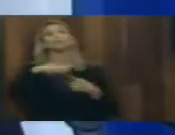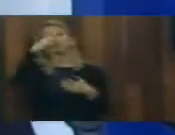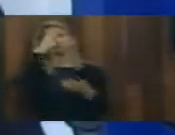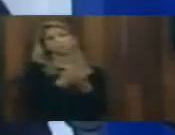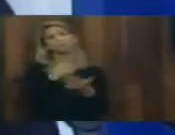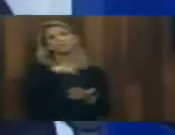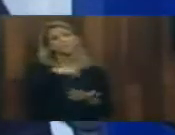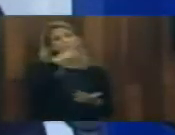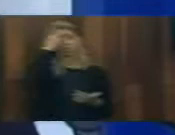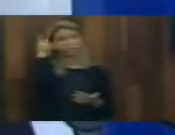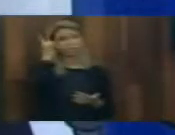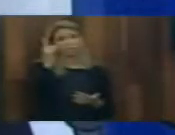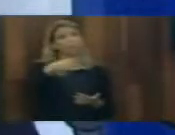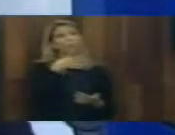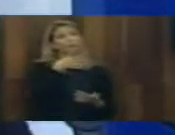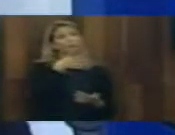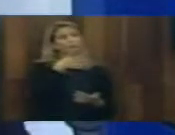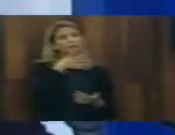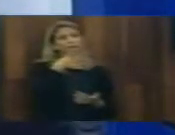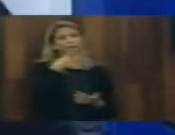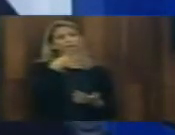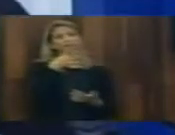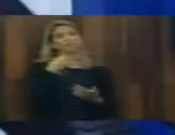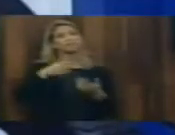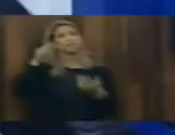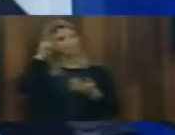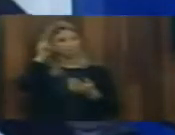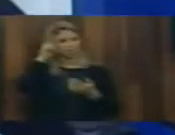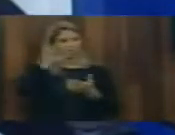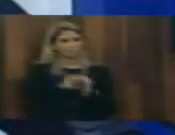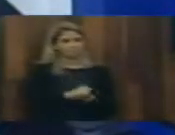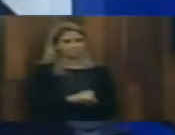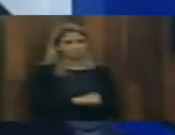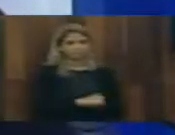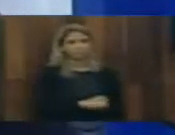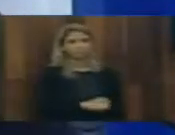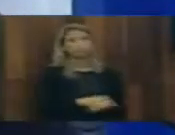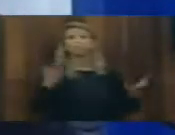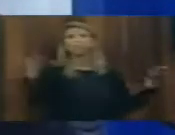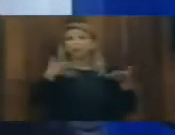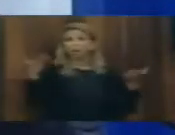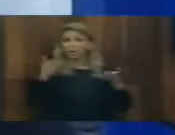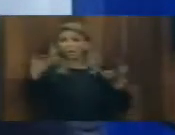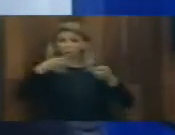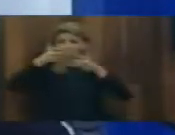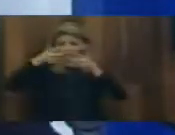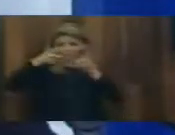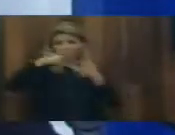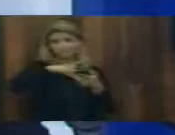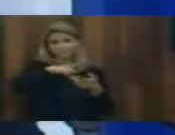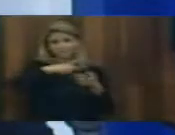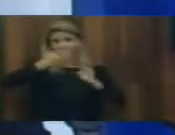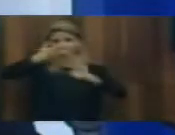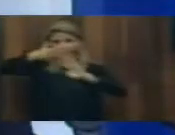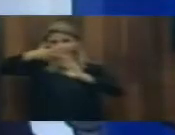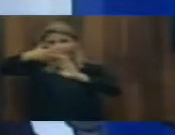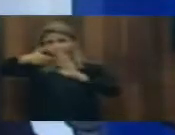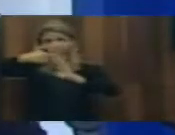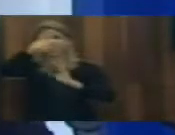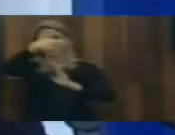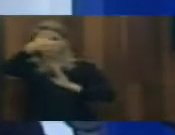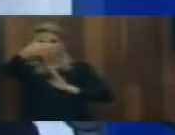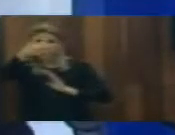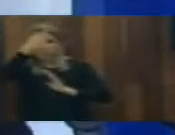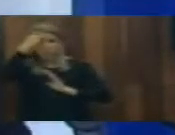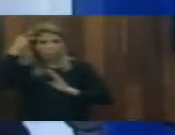entenderem. Nós fomos surpreendidos com a demissão de 21 funcionários na coordenadoria do idoso, que hoje